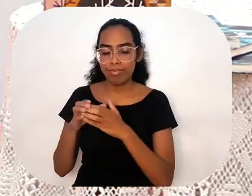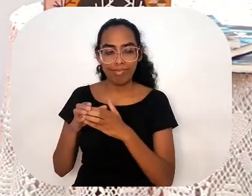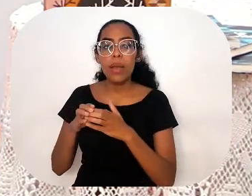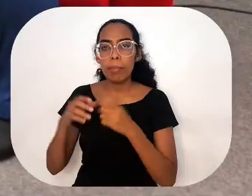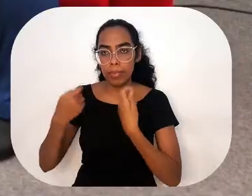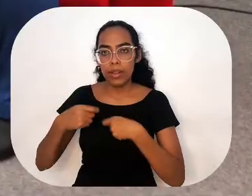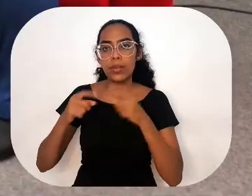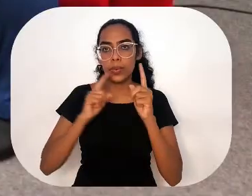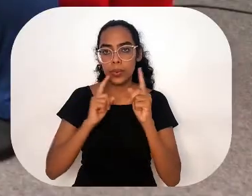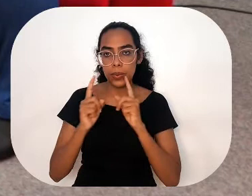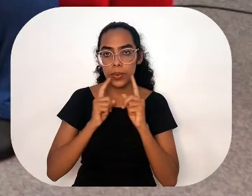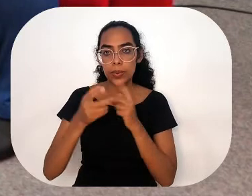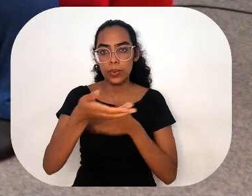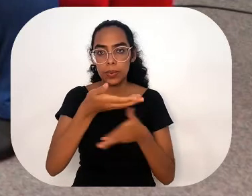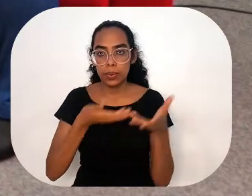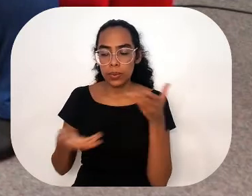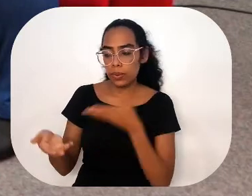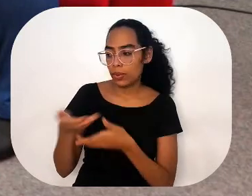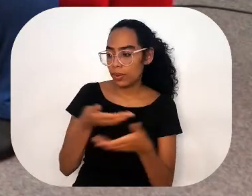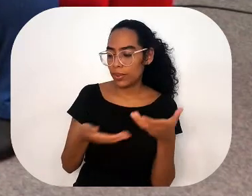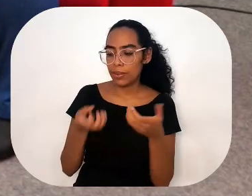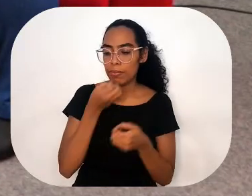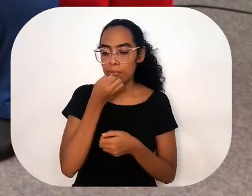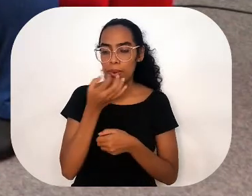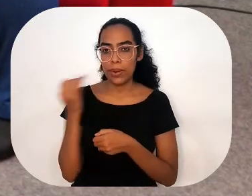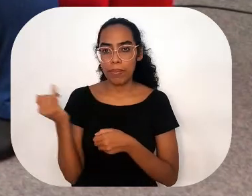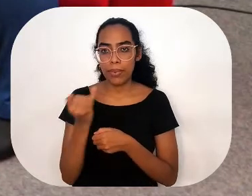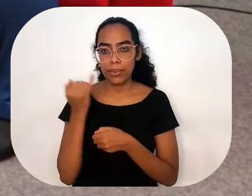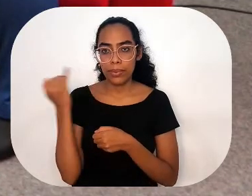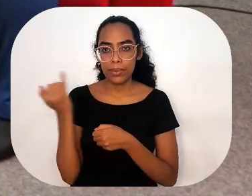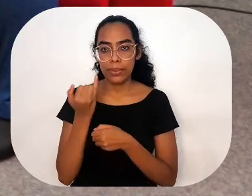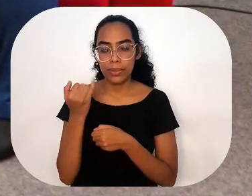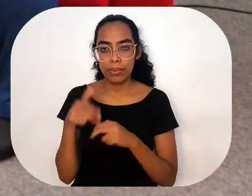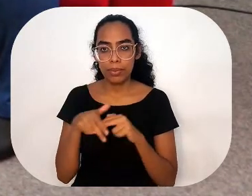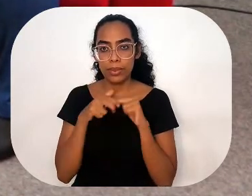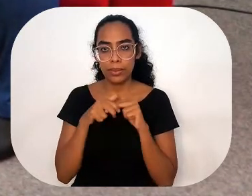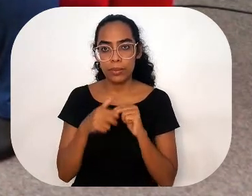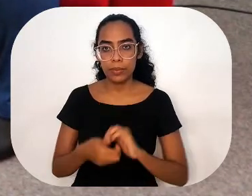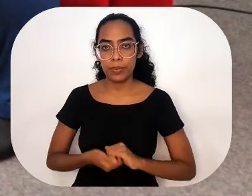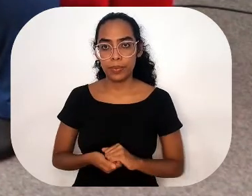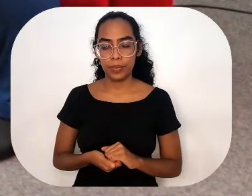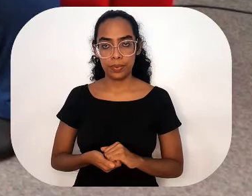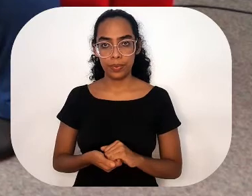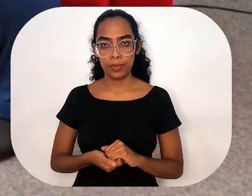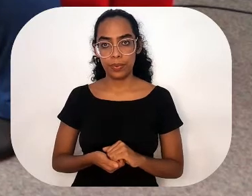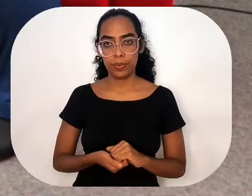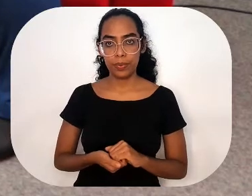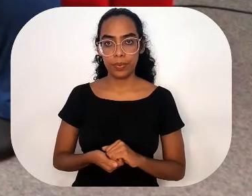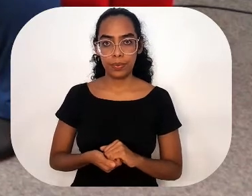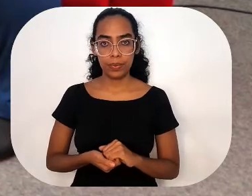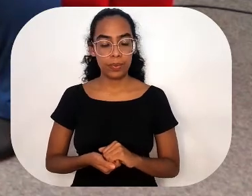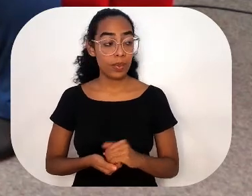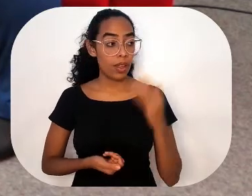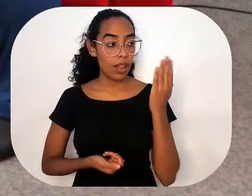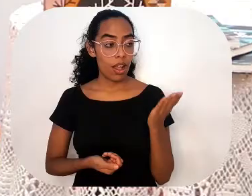dialogando né todo instante a todo momento acho que é isso que é importante é a Cristina até falou